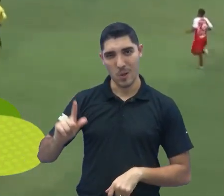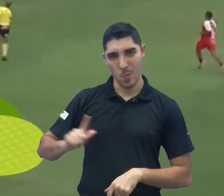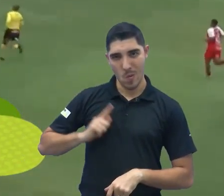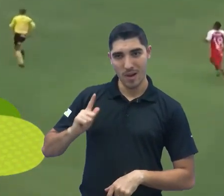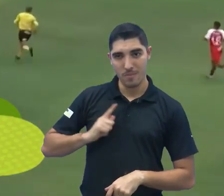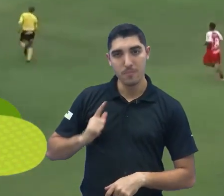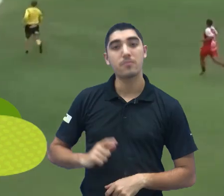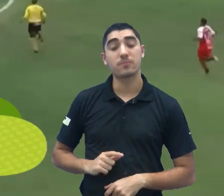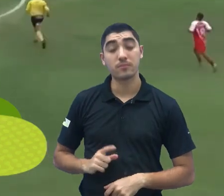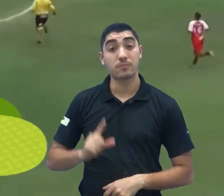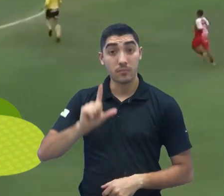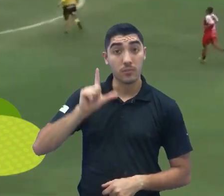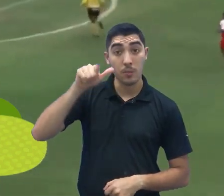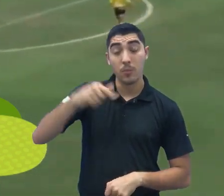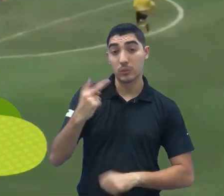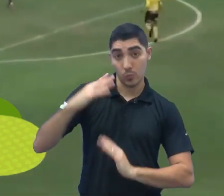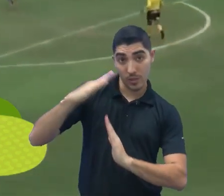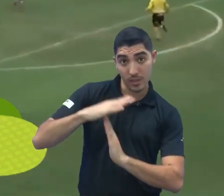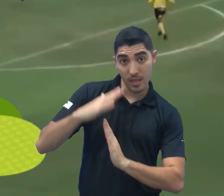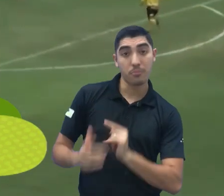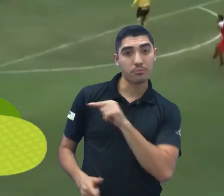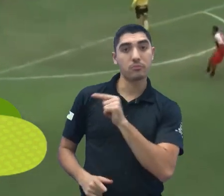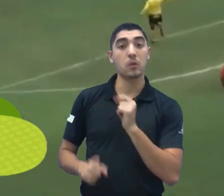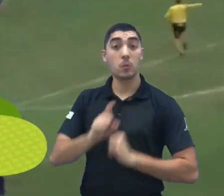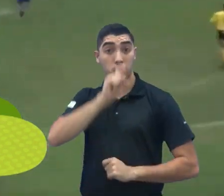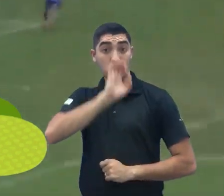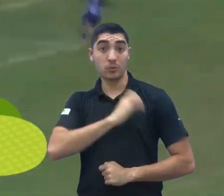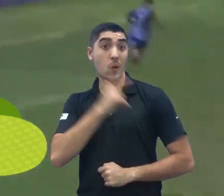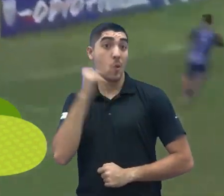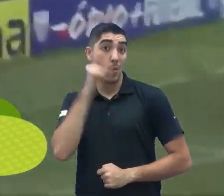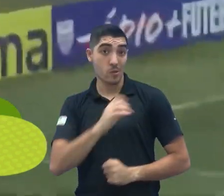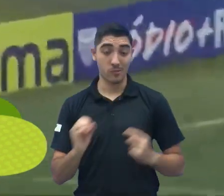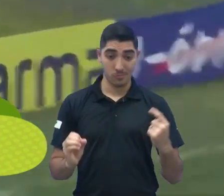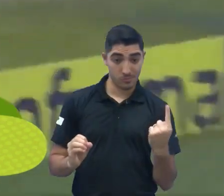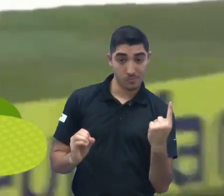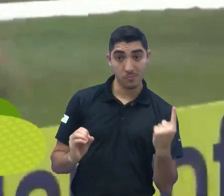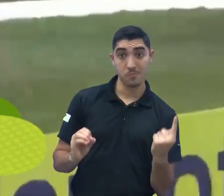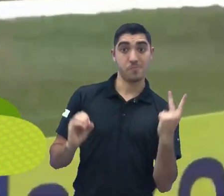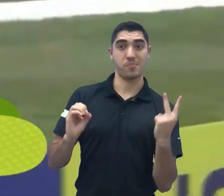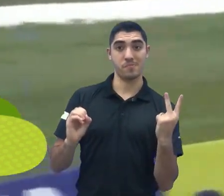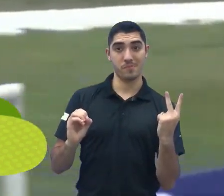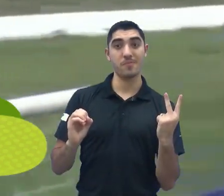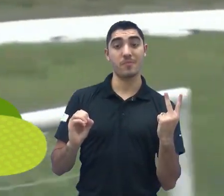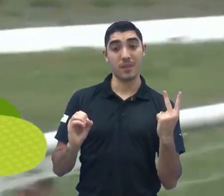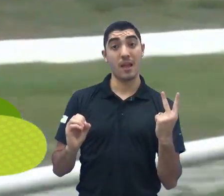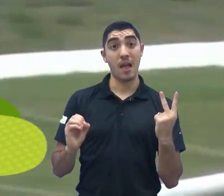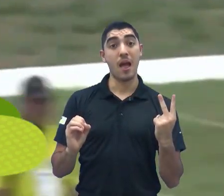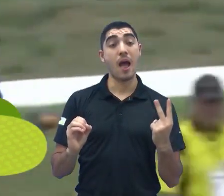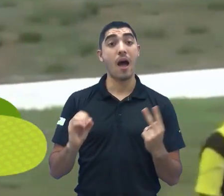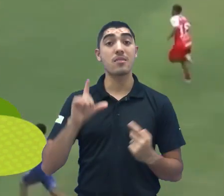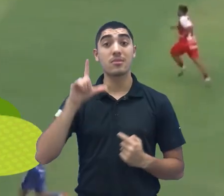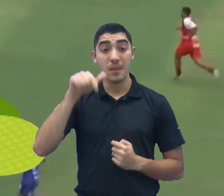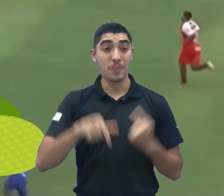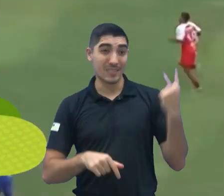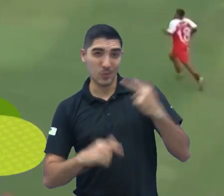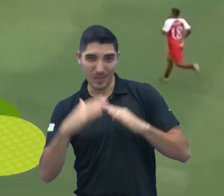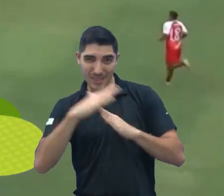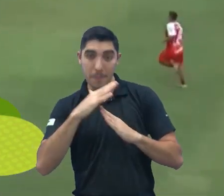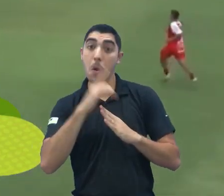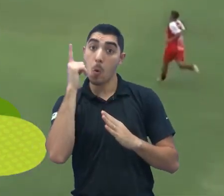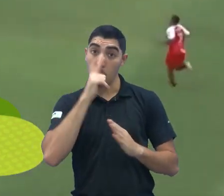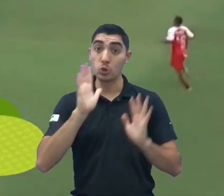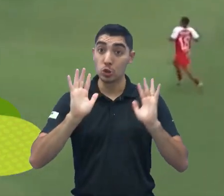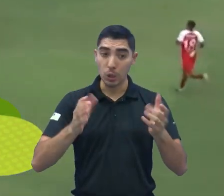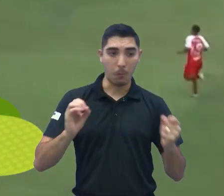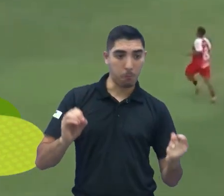No comecinho do segundo tempo, o Torre fez o segundo gol do São José, fechou o primeiro tempo com gol e abriu o segundo tempo também com gol o São José,